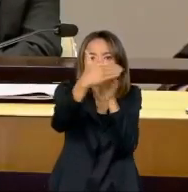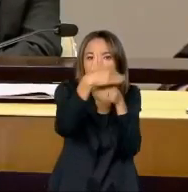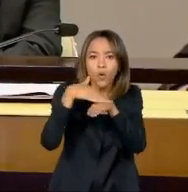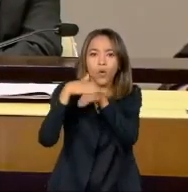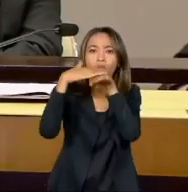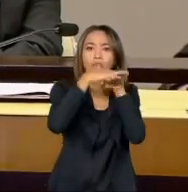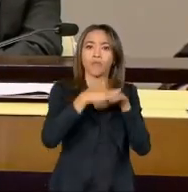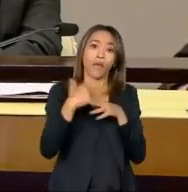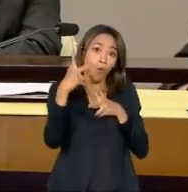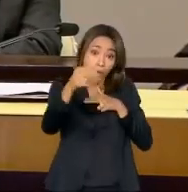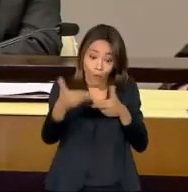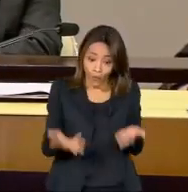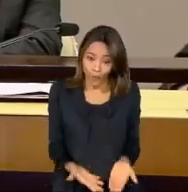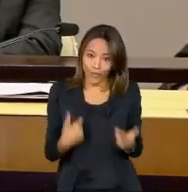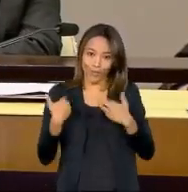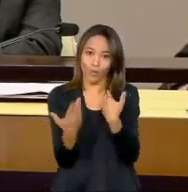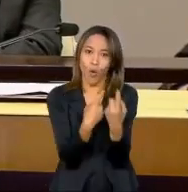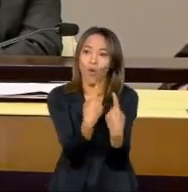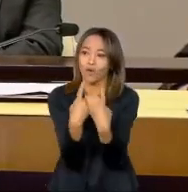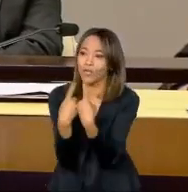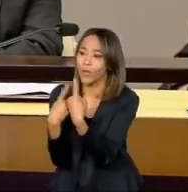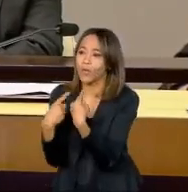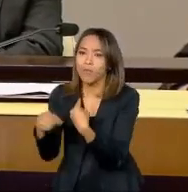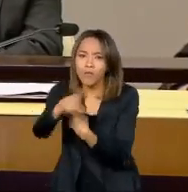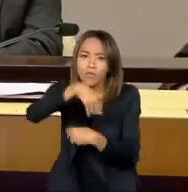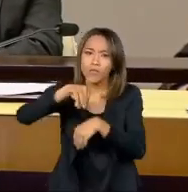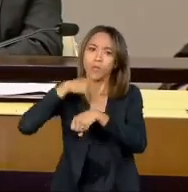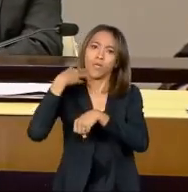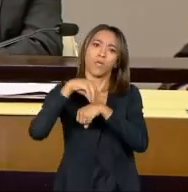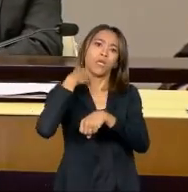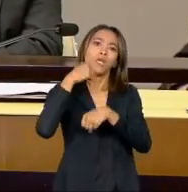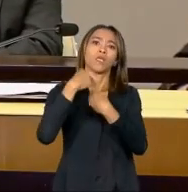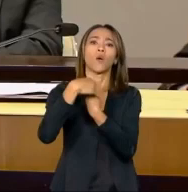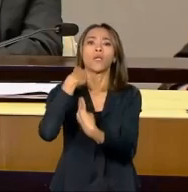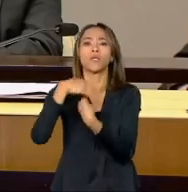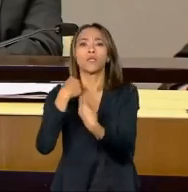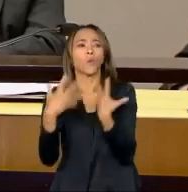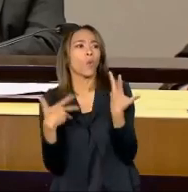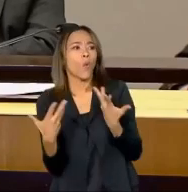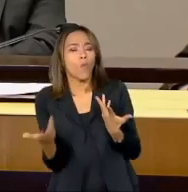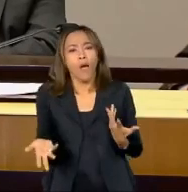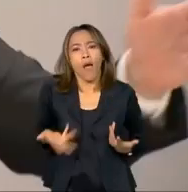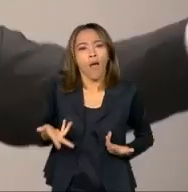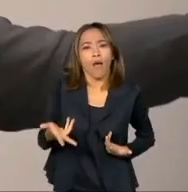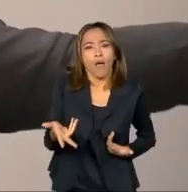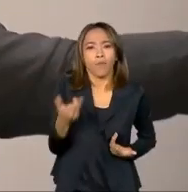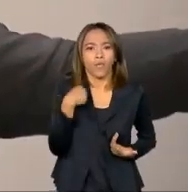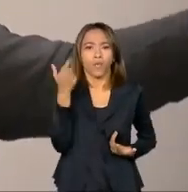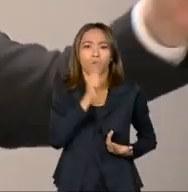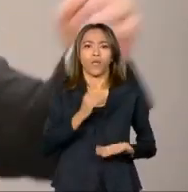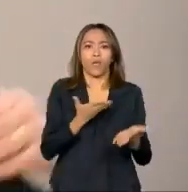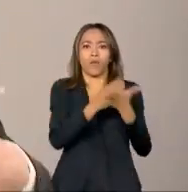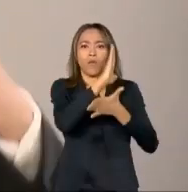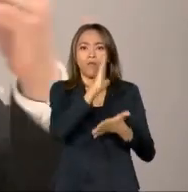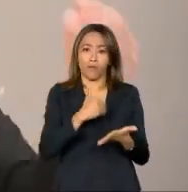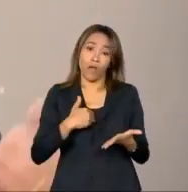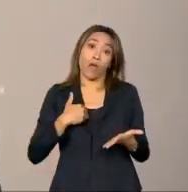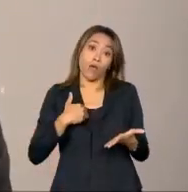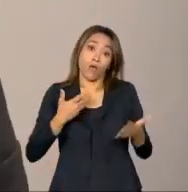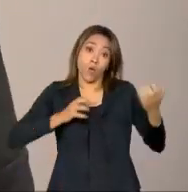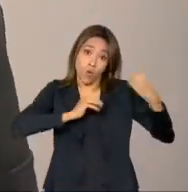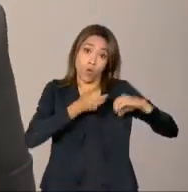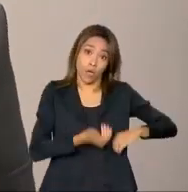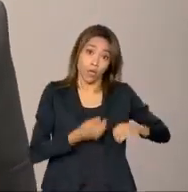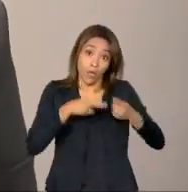está fazendo aqui hoje, para que vocês nos auxiliem, nos orientando o que é demanda mais rápida, para a gente poder aprovar com o Congresso, alterações